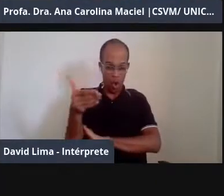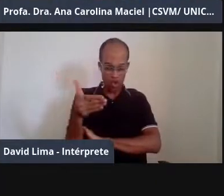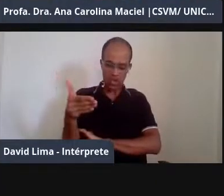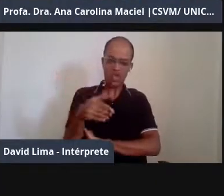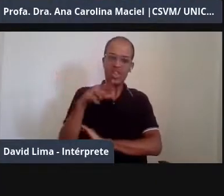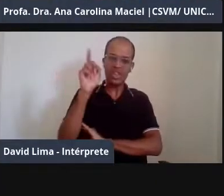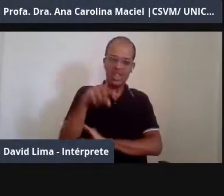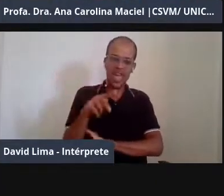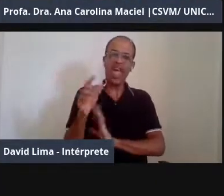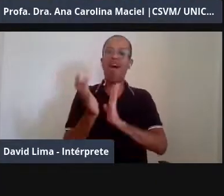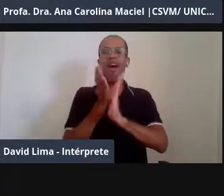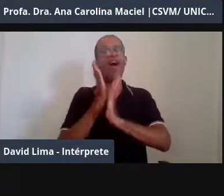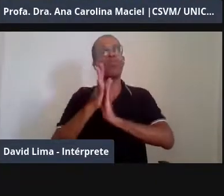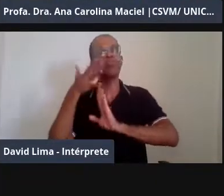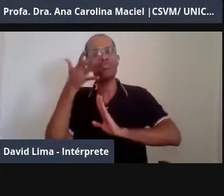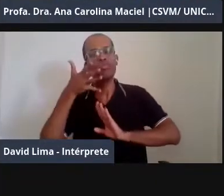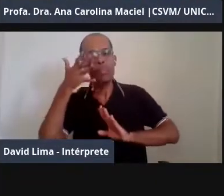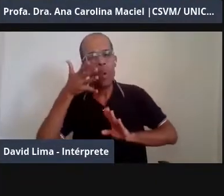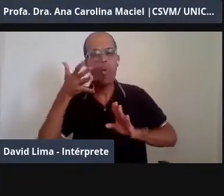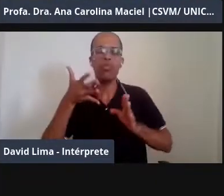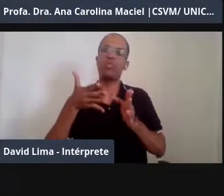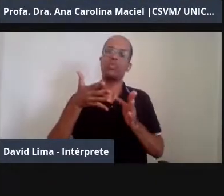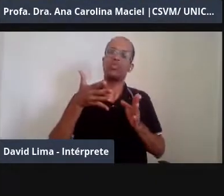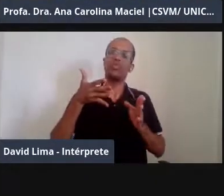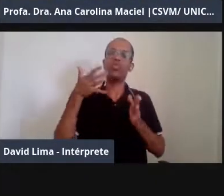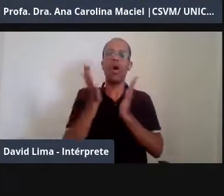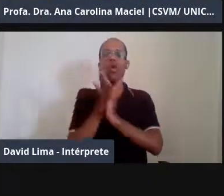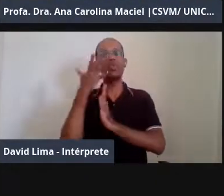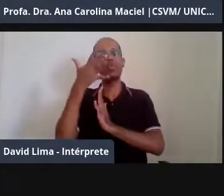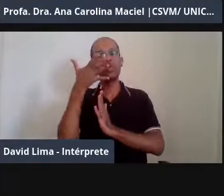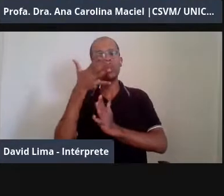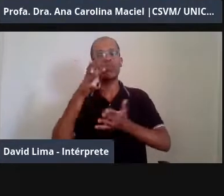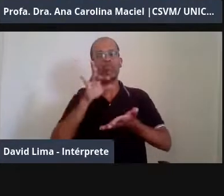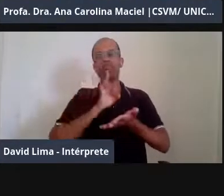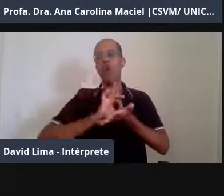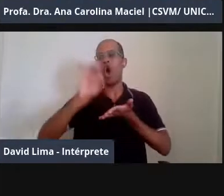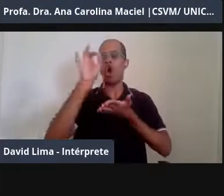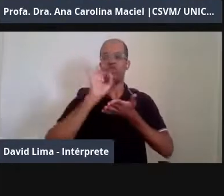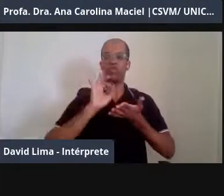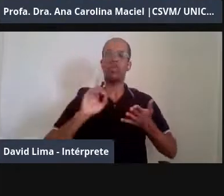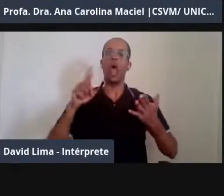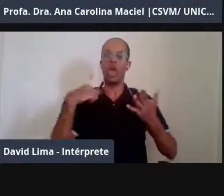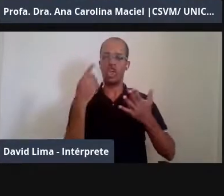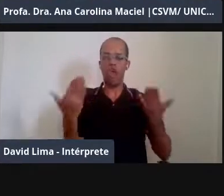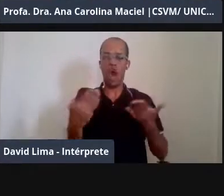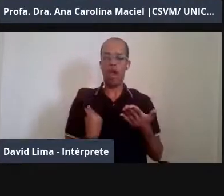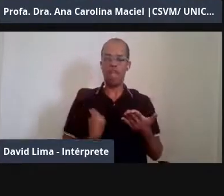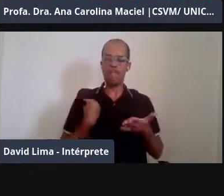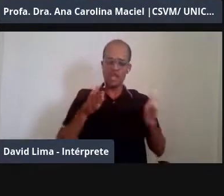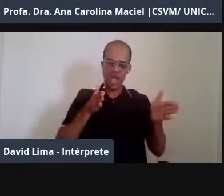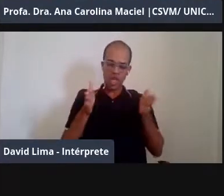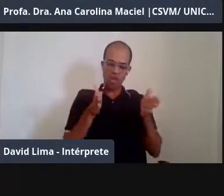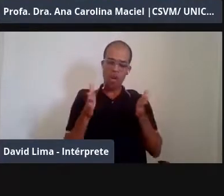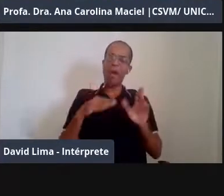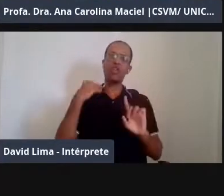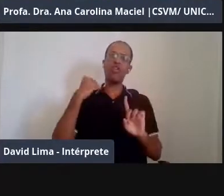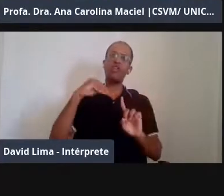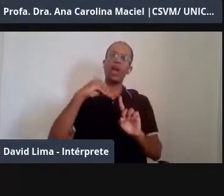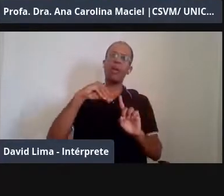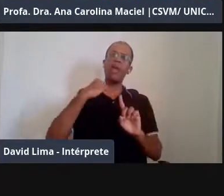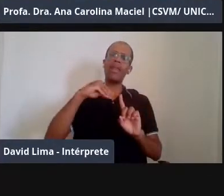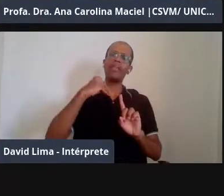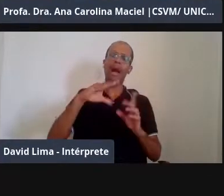alguns discursos, né, de ódio, enfim, a gente vive um momento de muita vulnerabilidade, né,